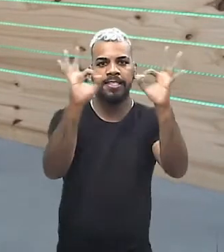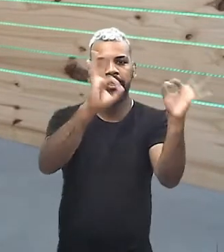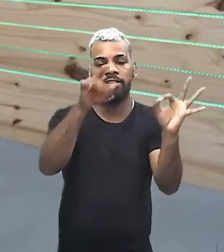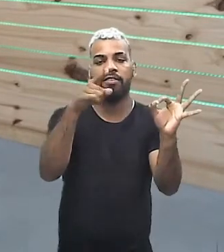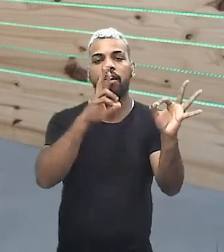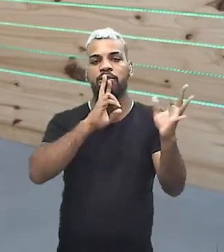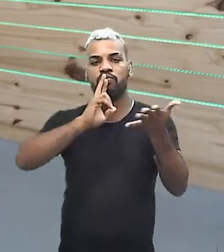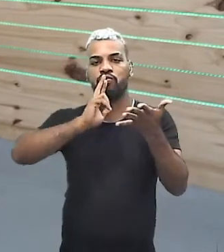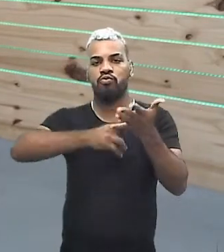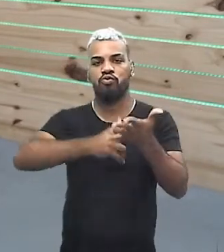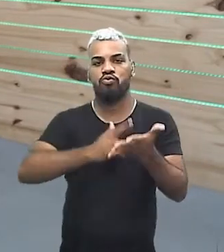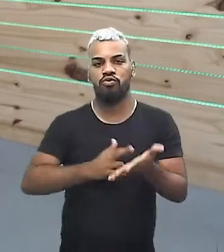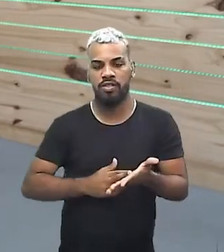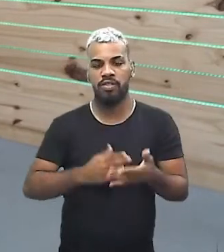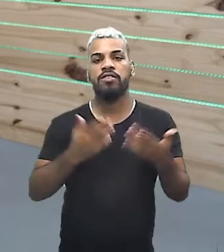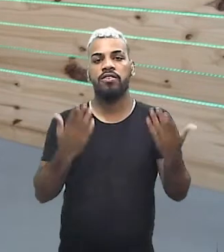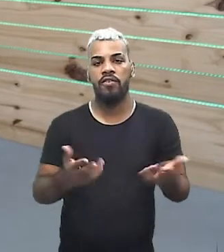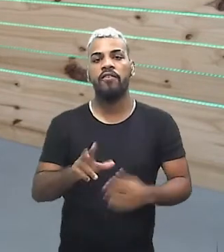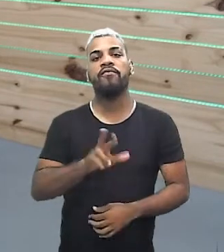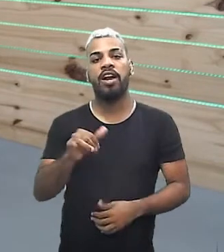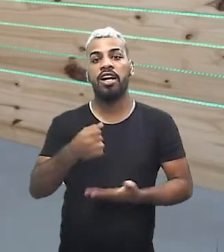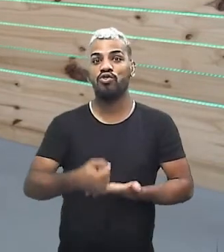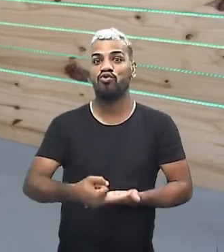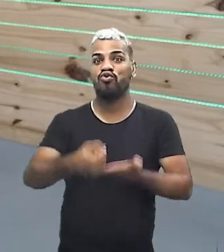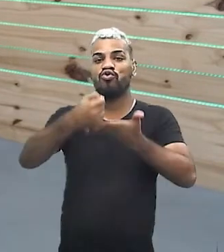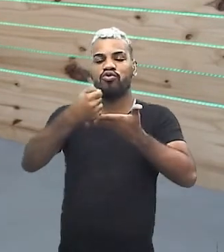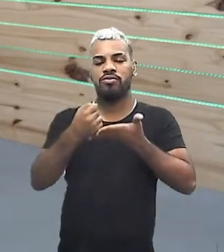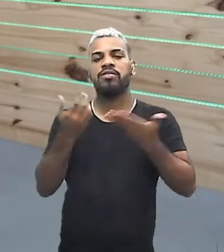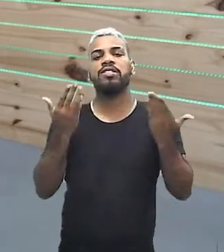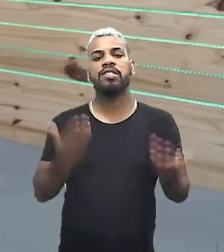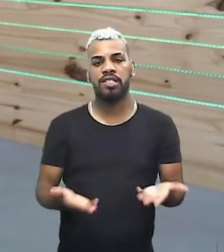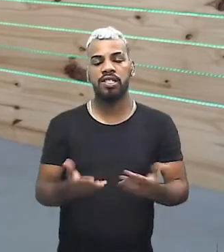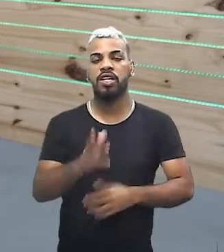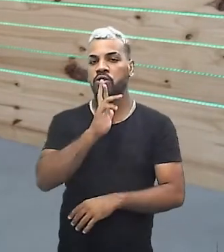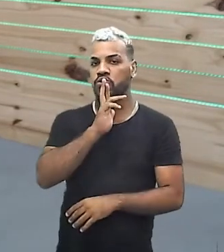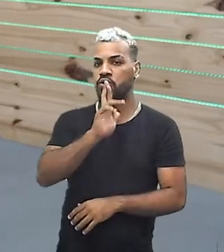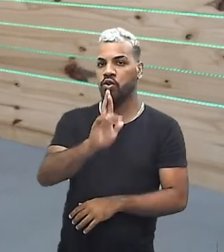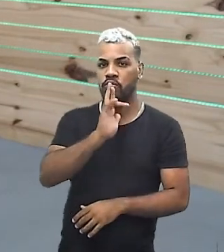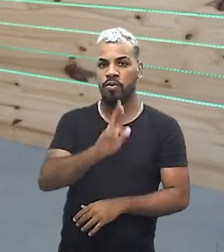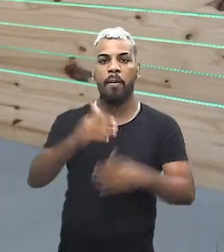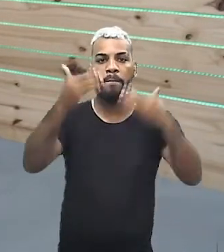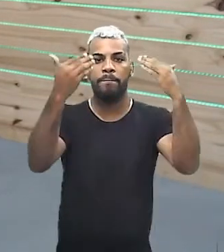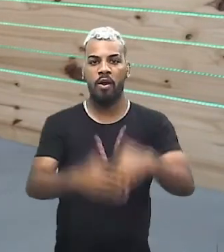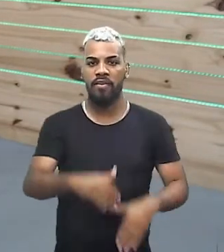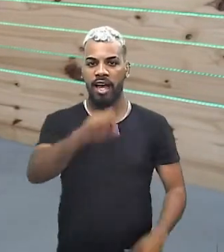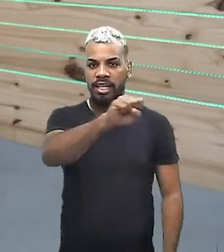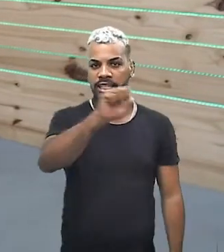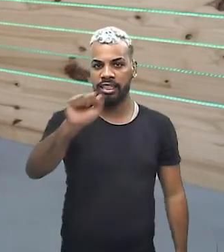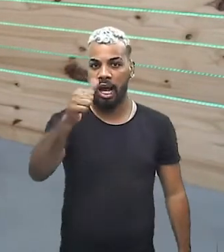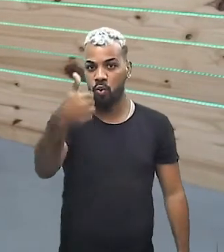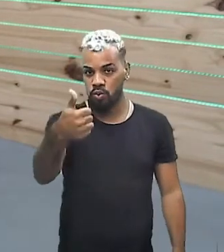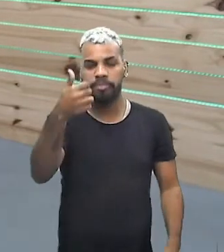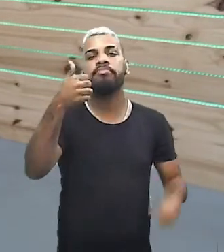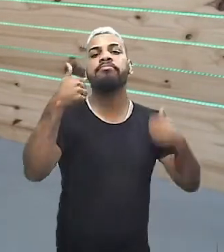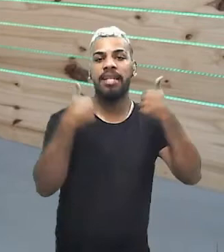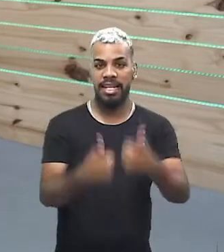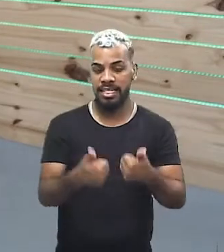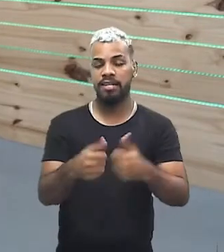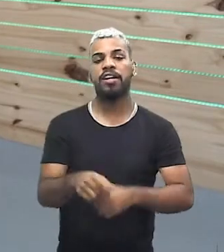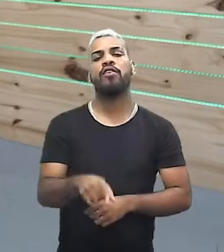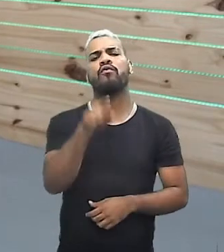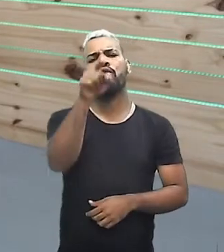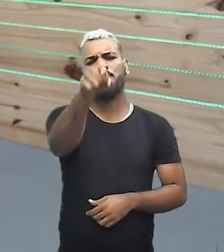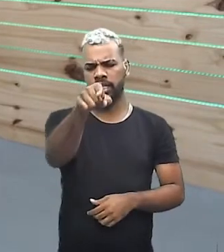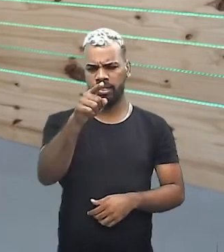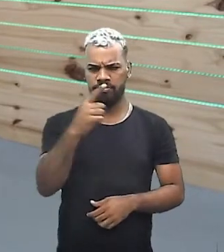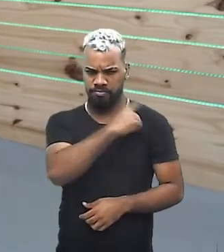a resolver exercícios que vai ajudar a gente a resolver as questões da prova do Essencial Beleza então você que é primeiro nista